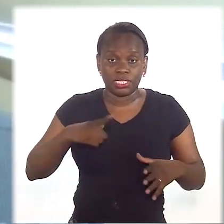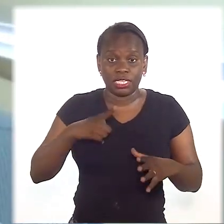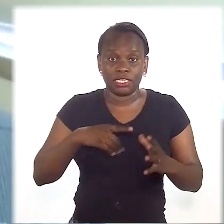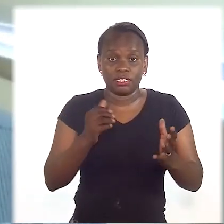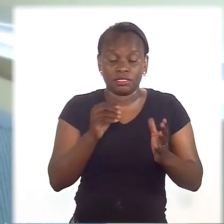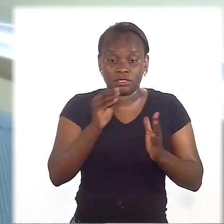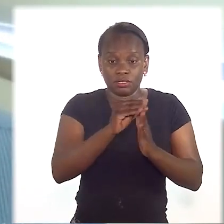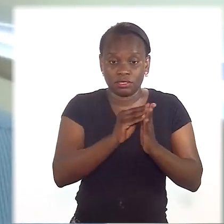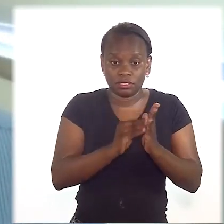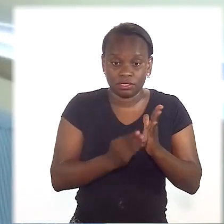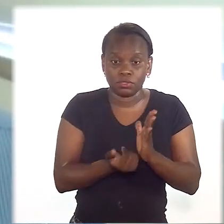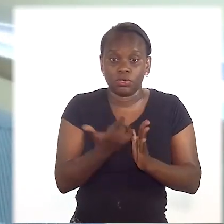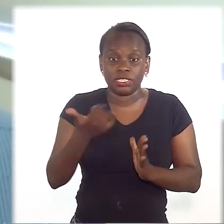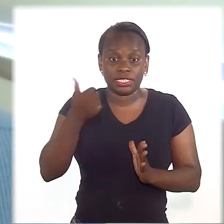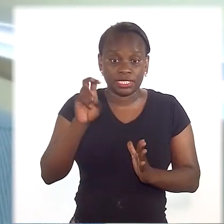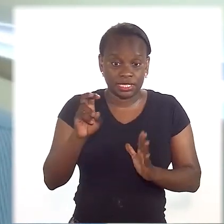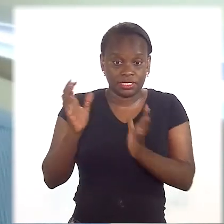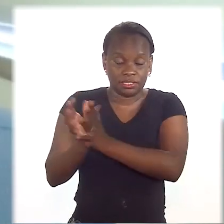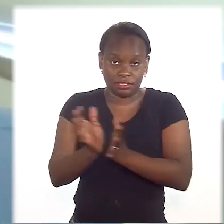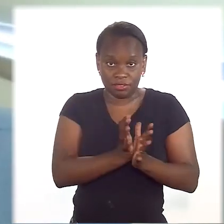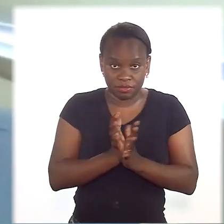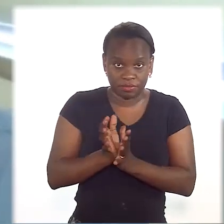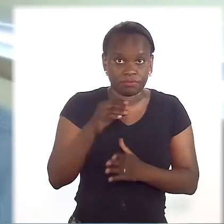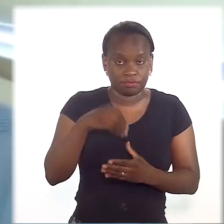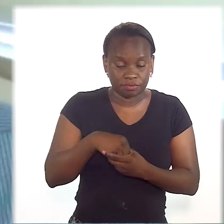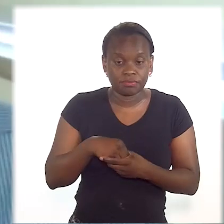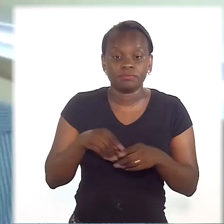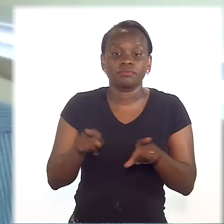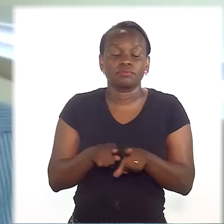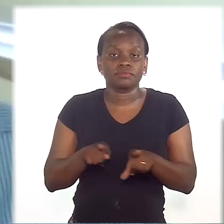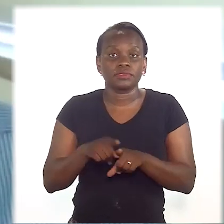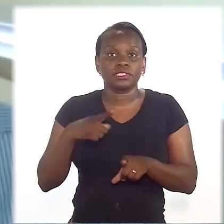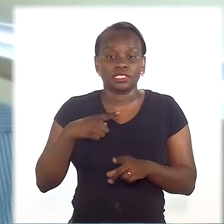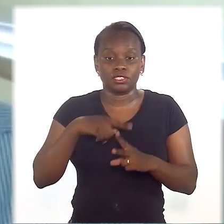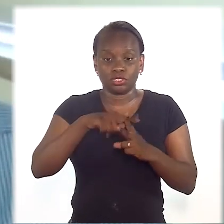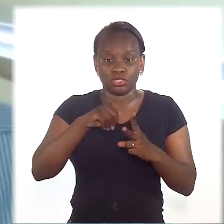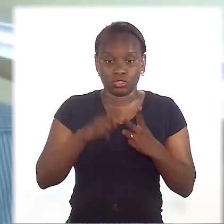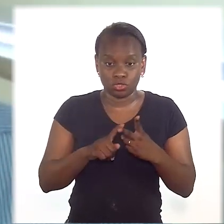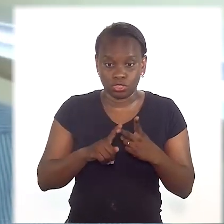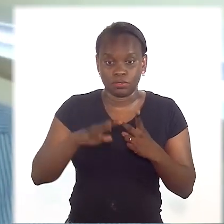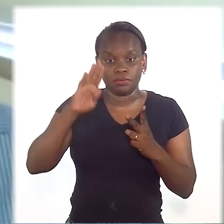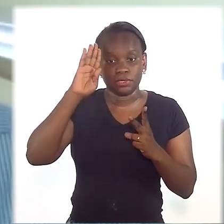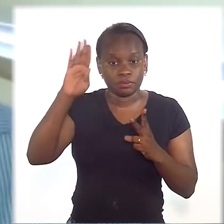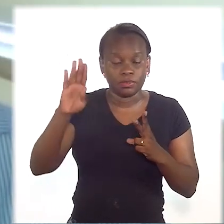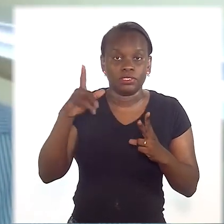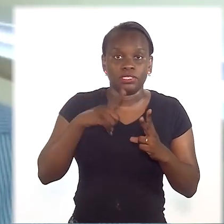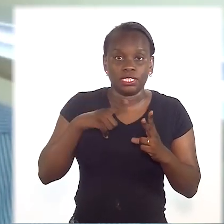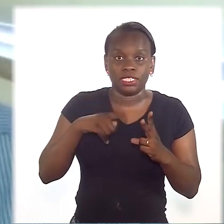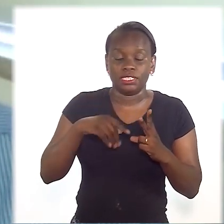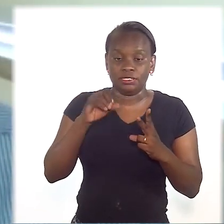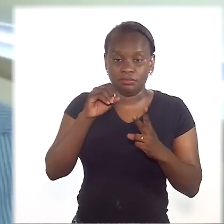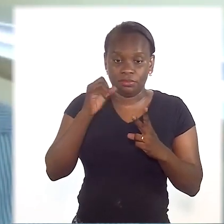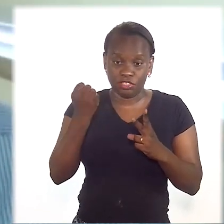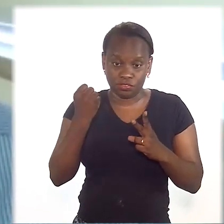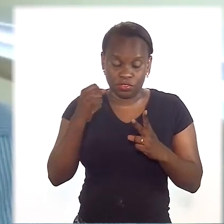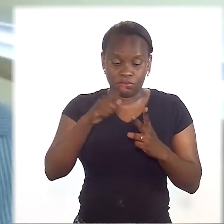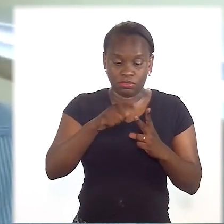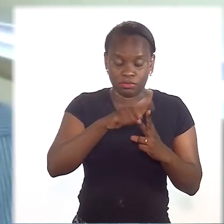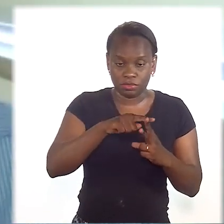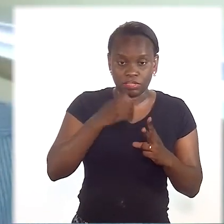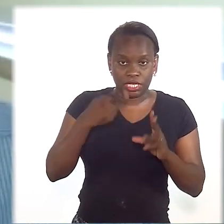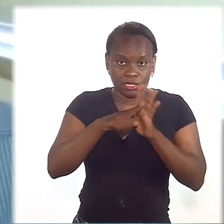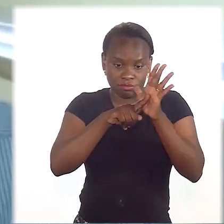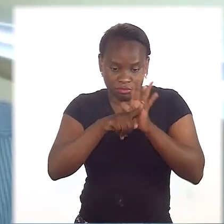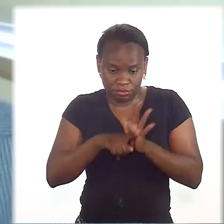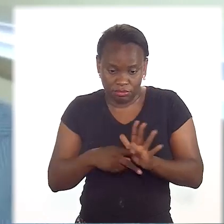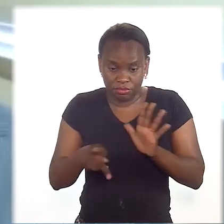15 classes químicas na planta, e ela tem dois princípios ativos que podem ser observados